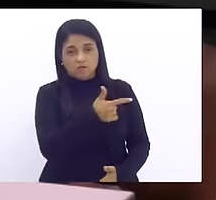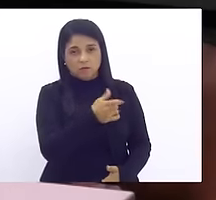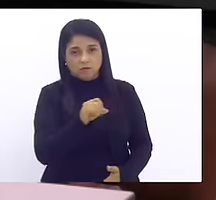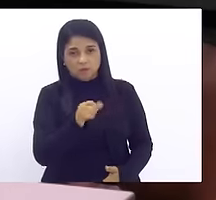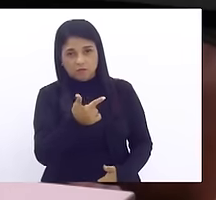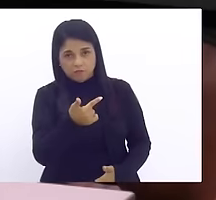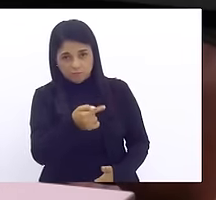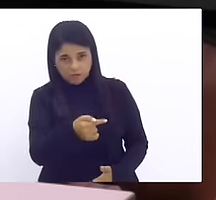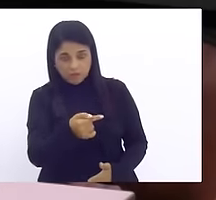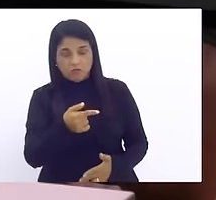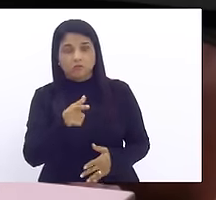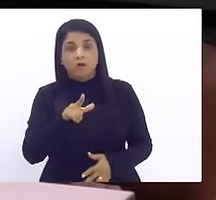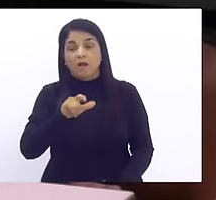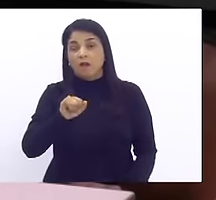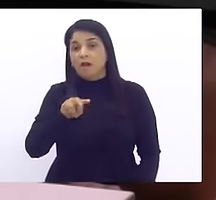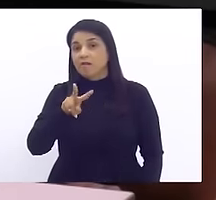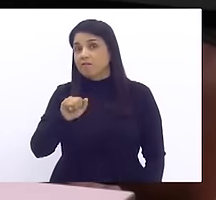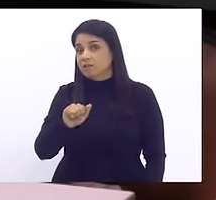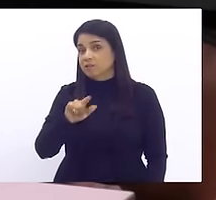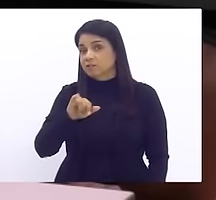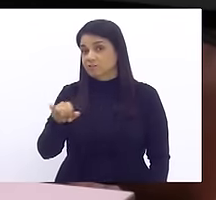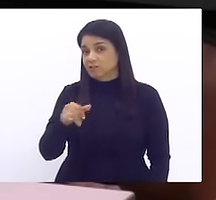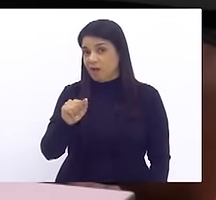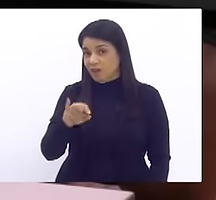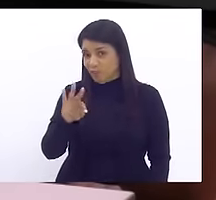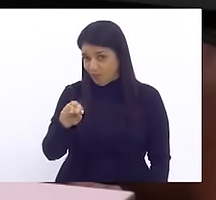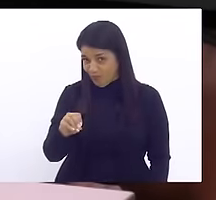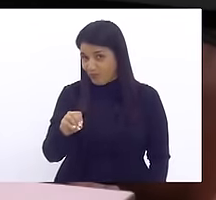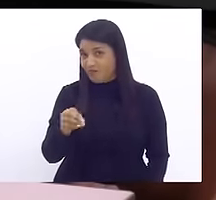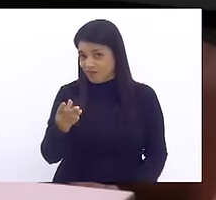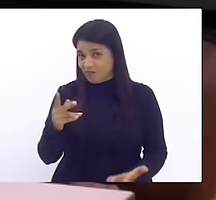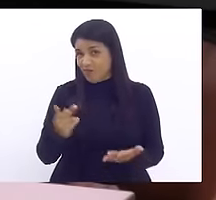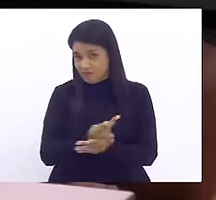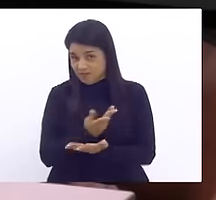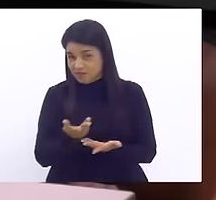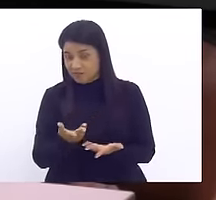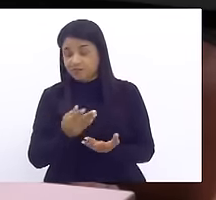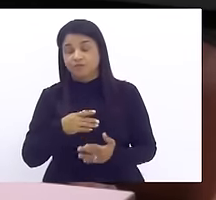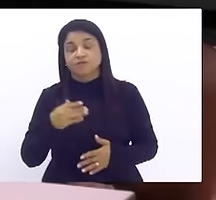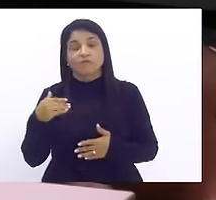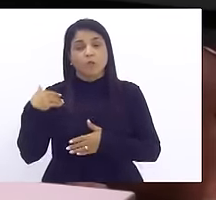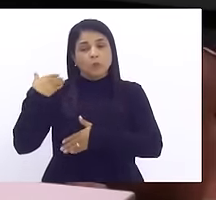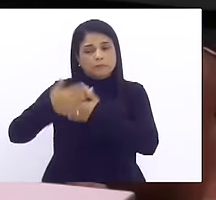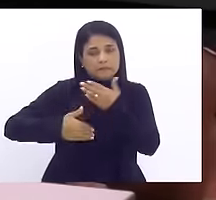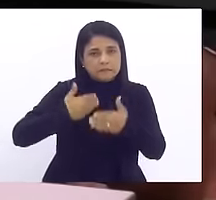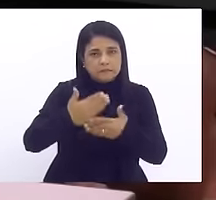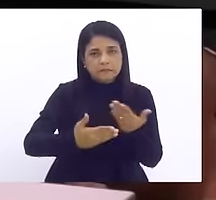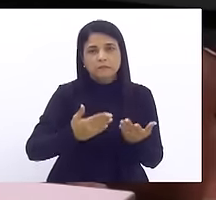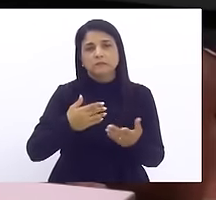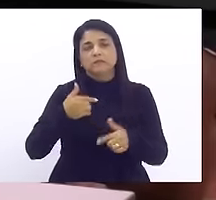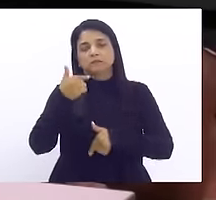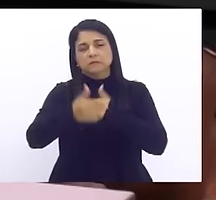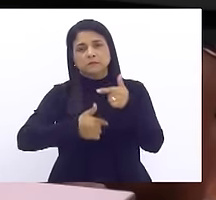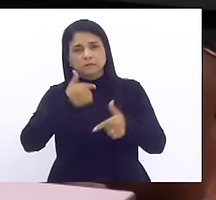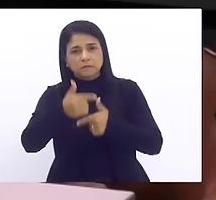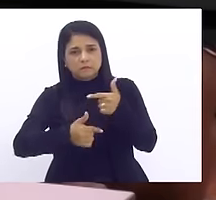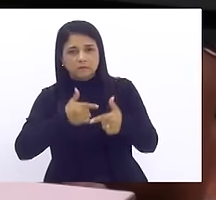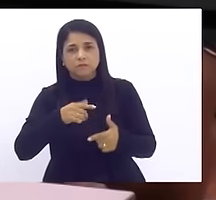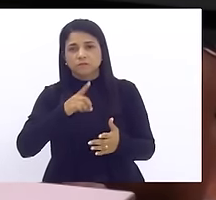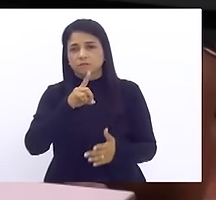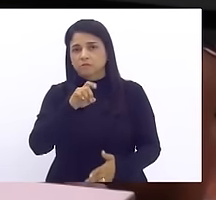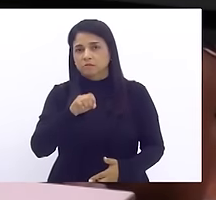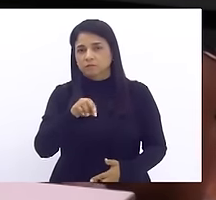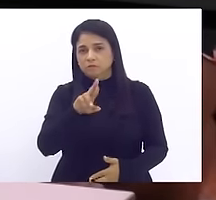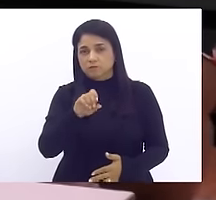mas é importante dizer Deputado que de lá para cá o teto Tem trabalhado de alternamente para melhorar a vida